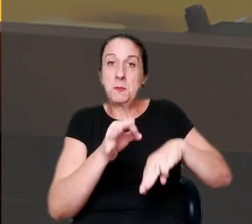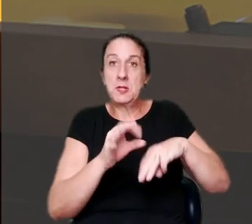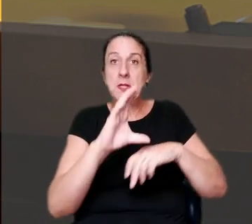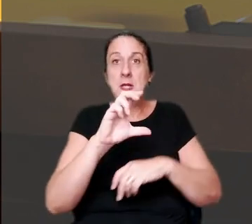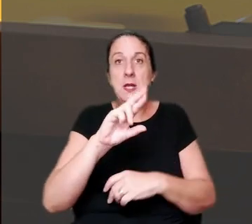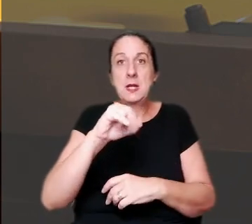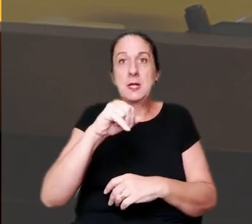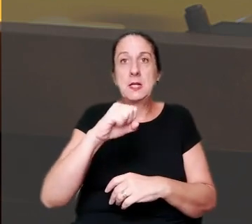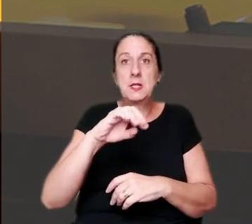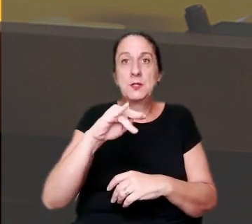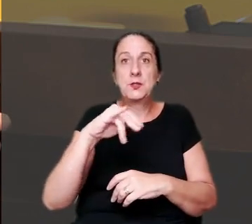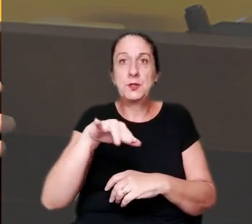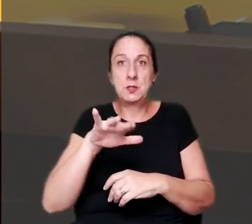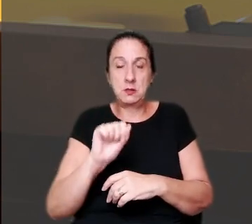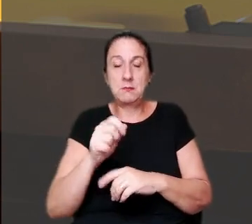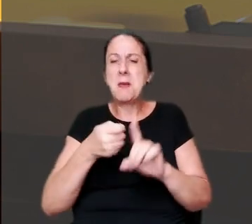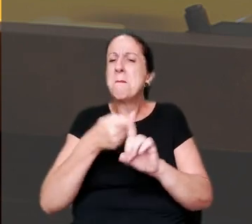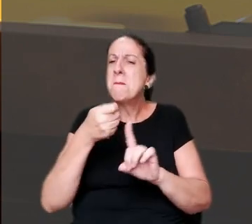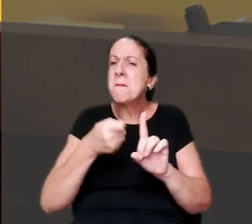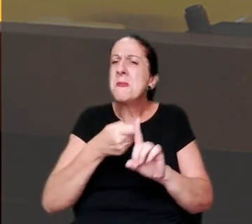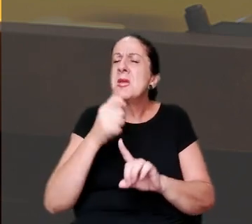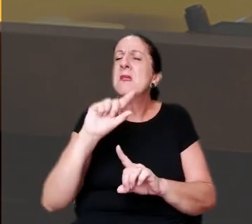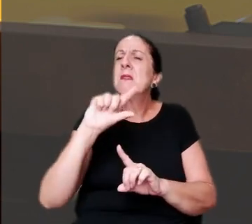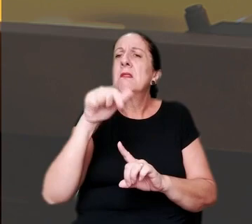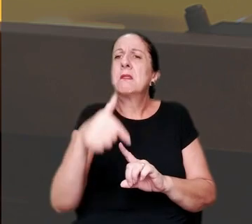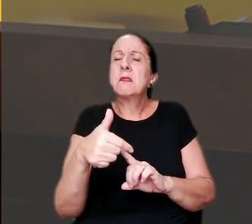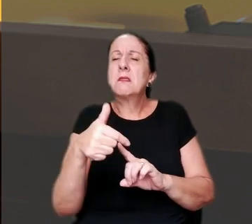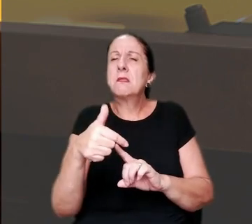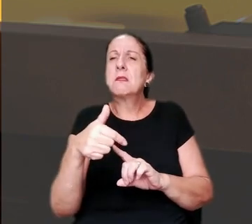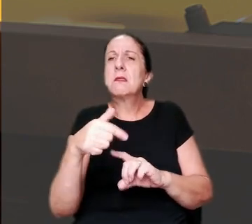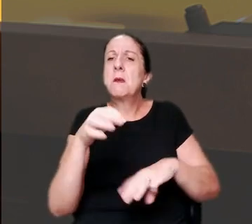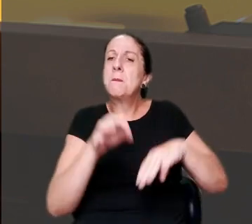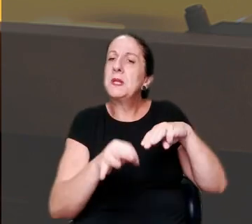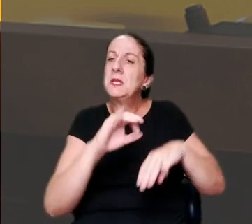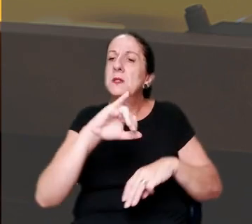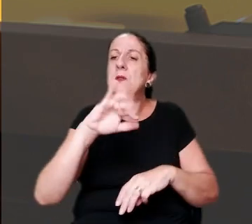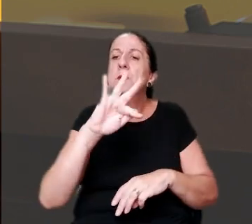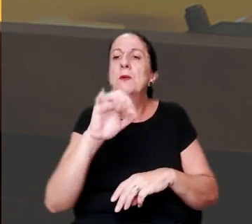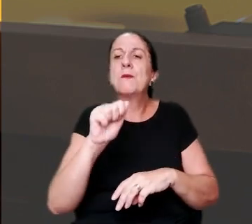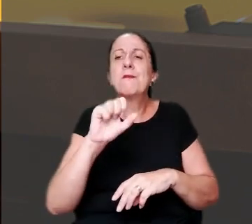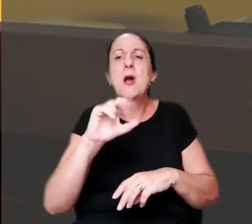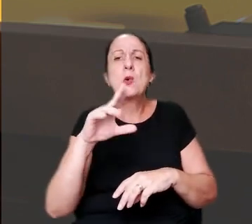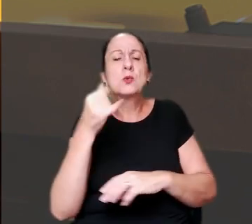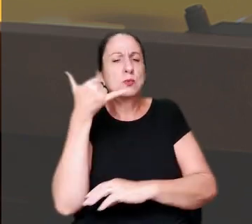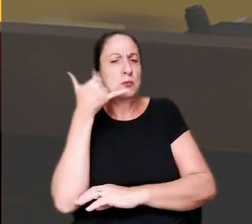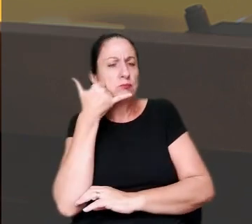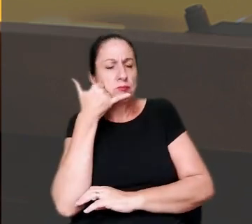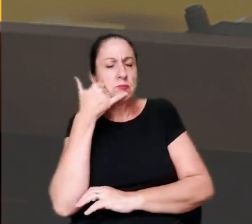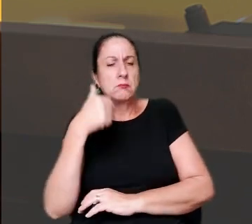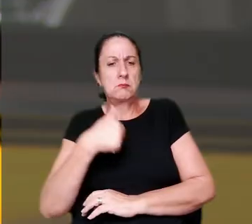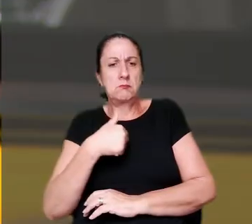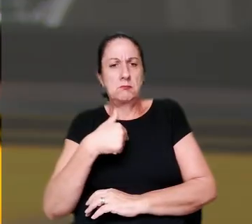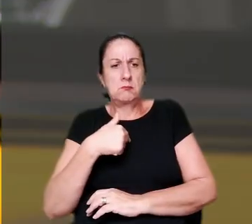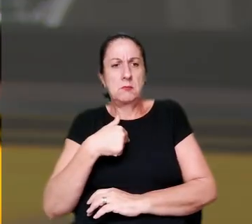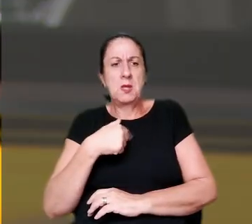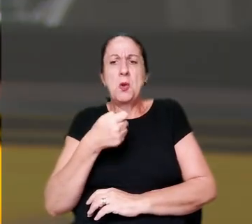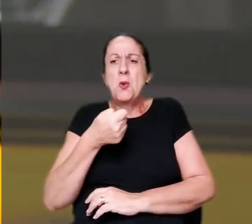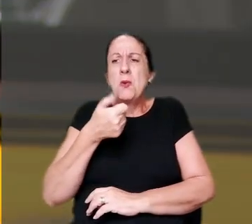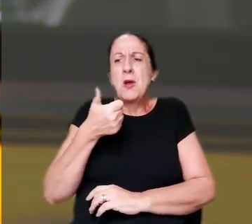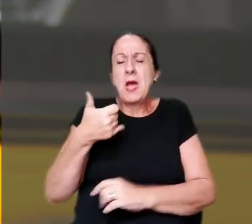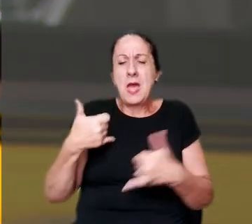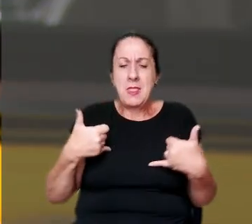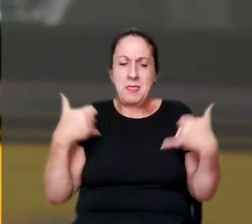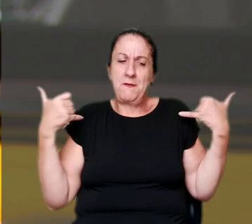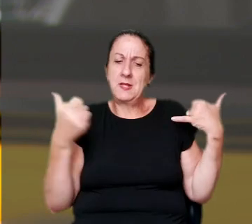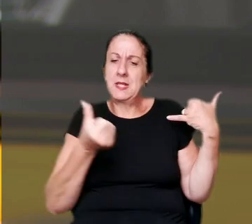é? E depois, meses depois, o ministro Fausto me telefonou. Eu estava para